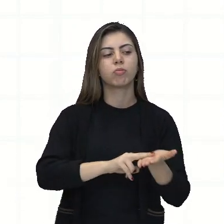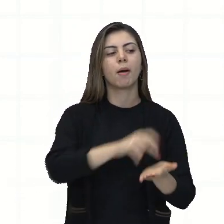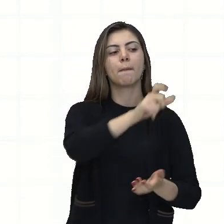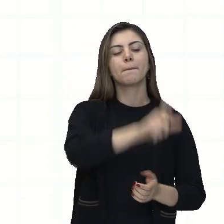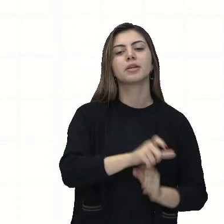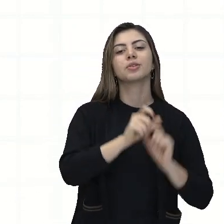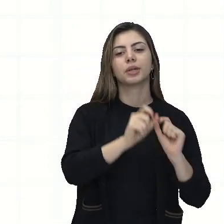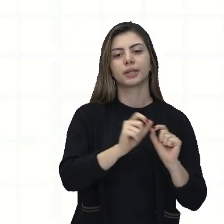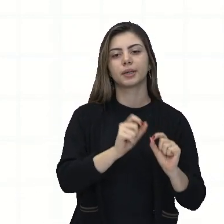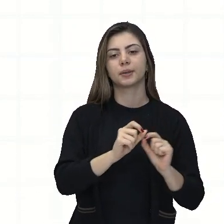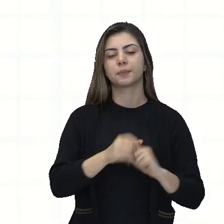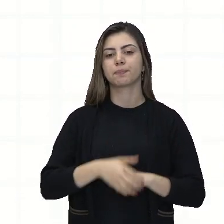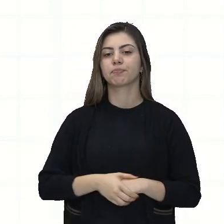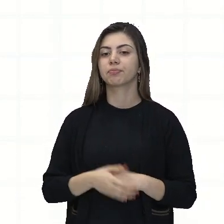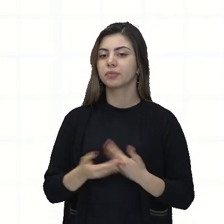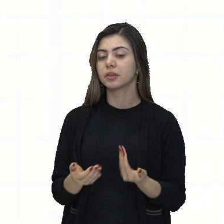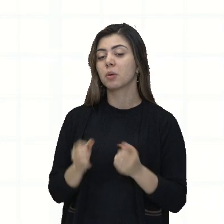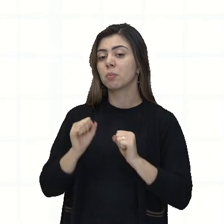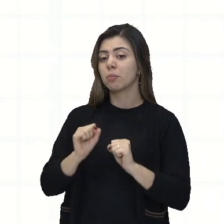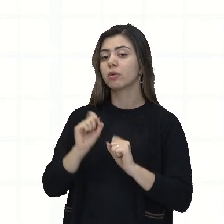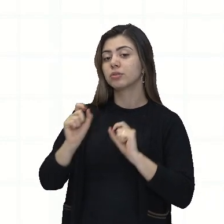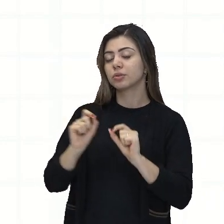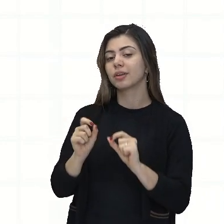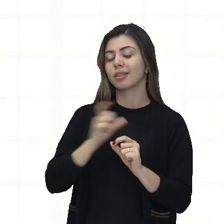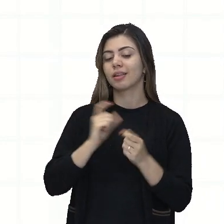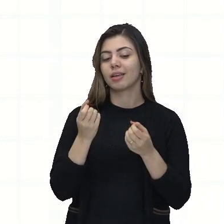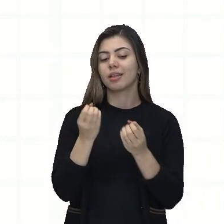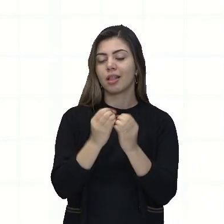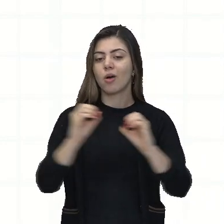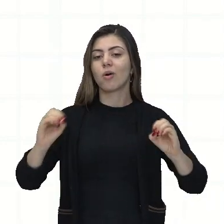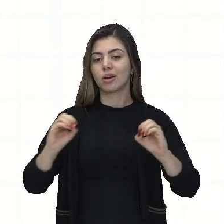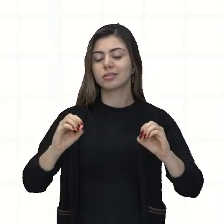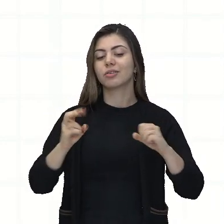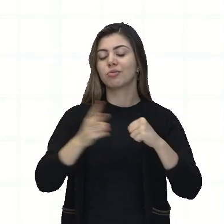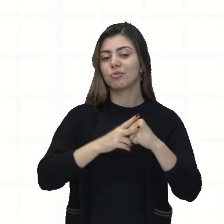Aqui eu tenho, pode aparecer uma mesma oração, um verbo